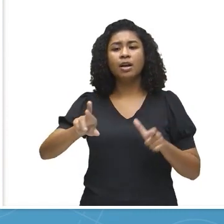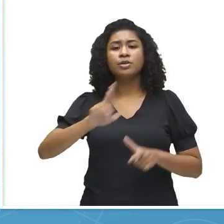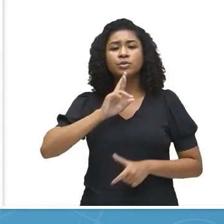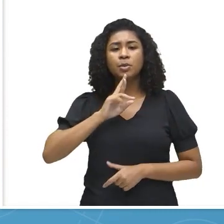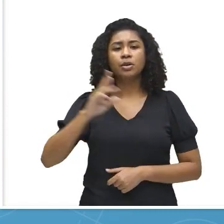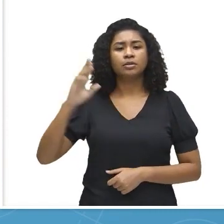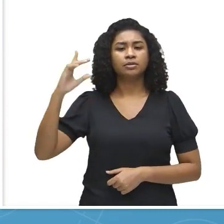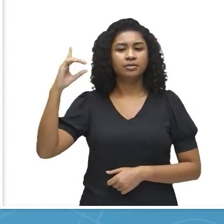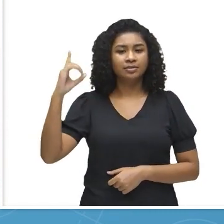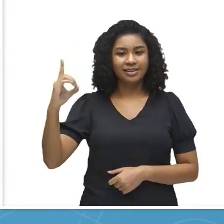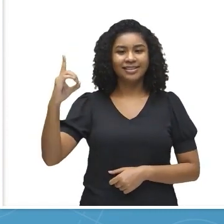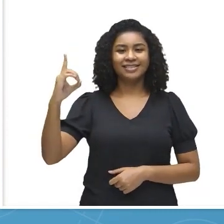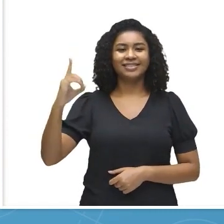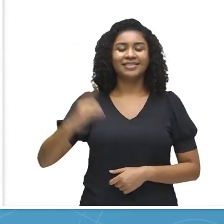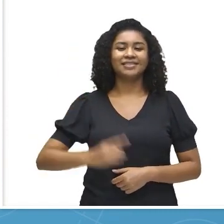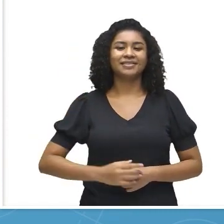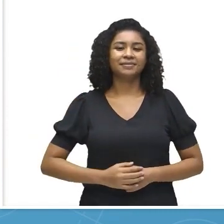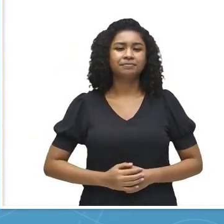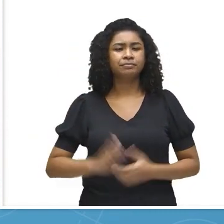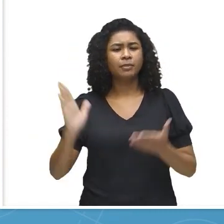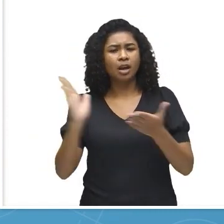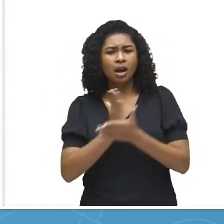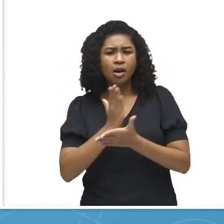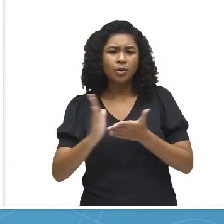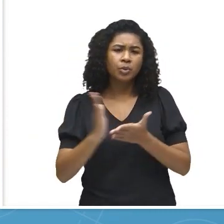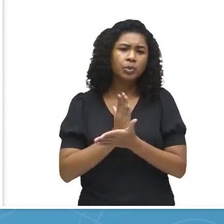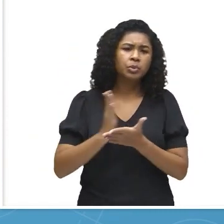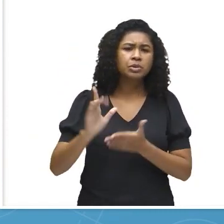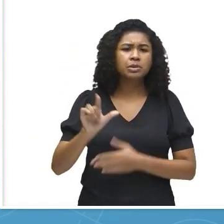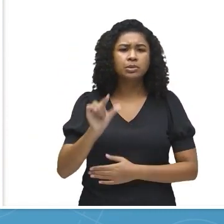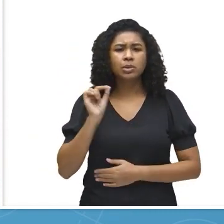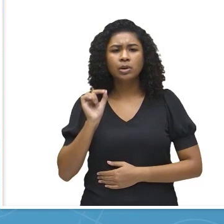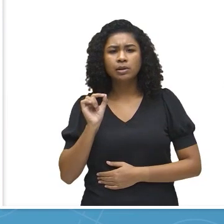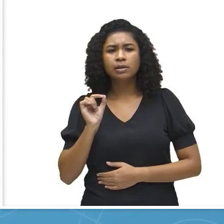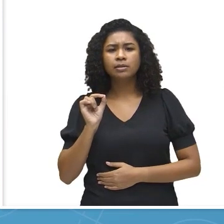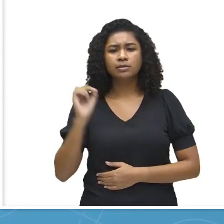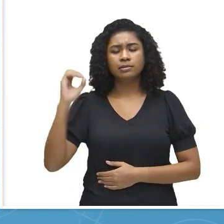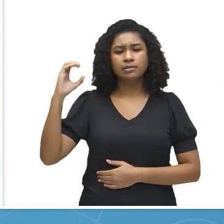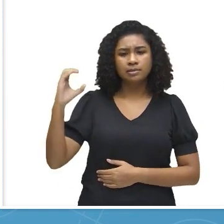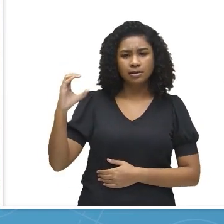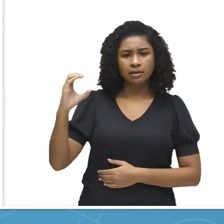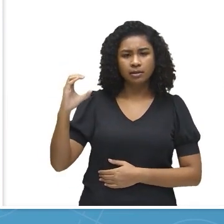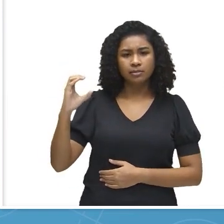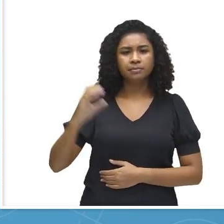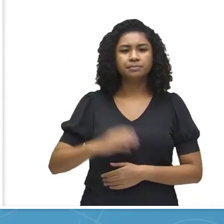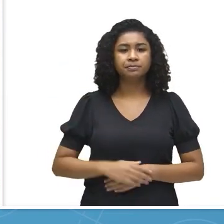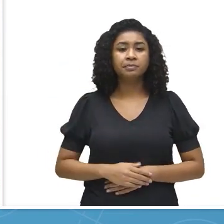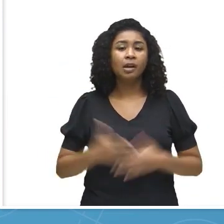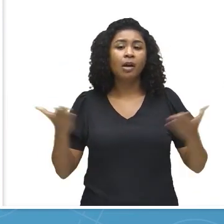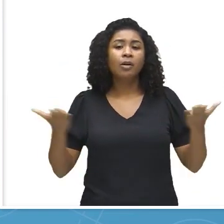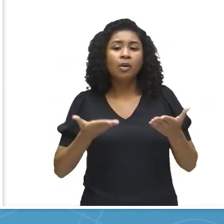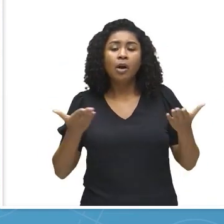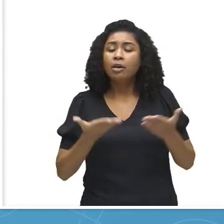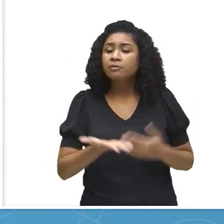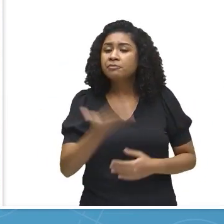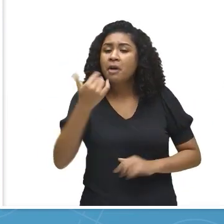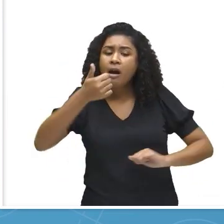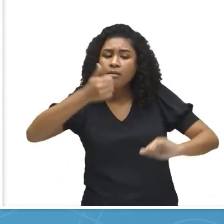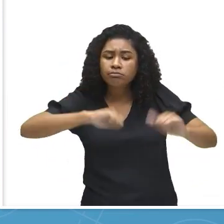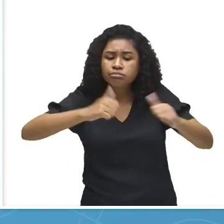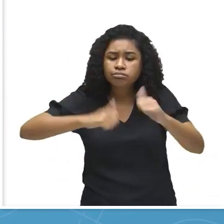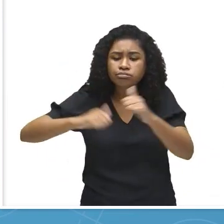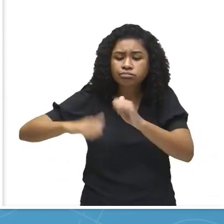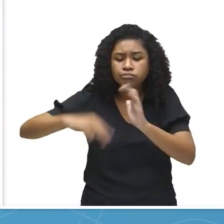alternativa D. Algumas pessoas marcaram aqui a alternativa C, e agora a gente vai verificar qual é a alternativa que mais